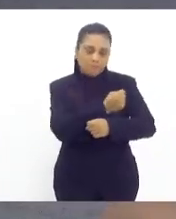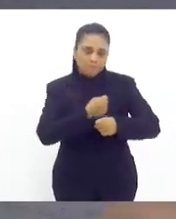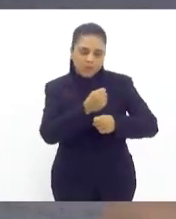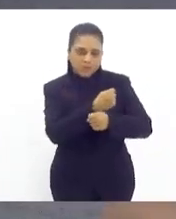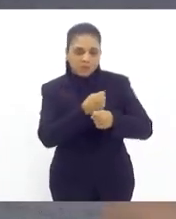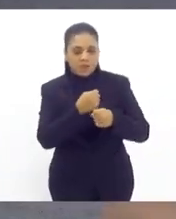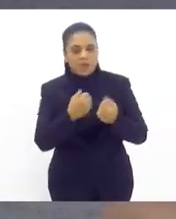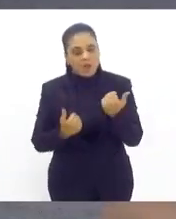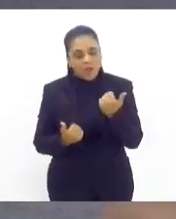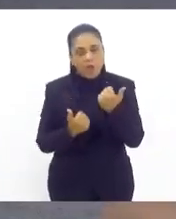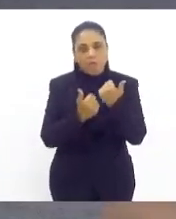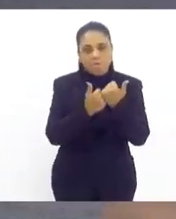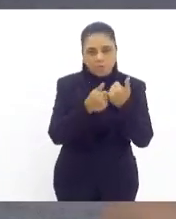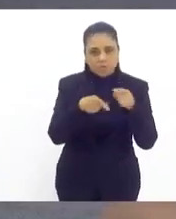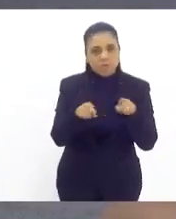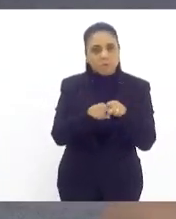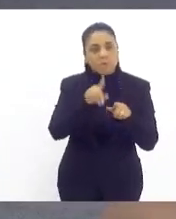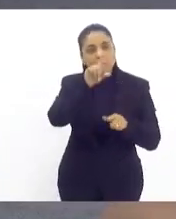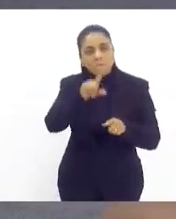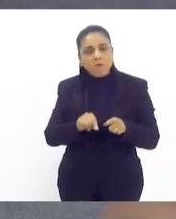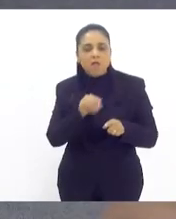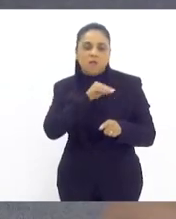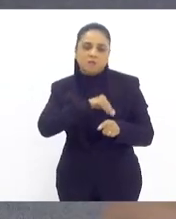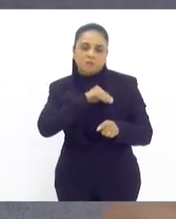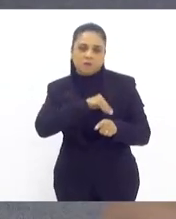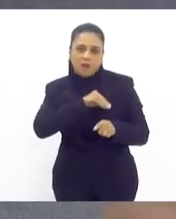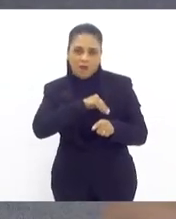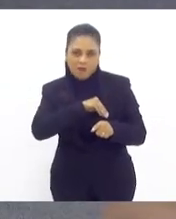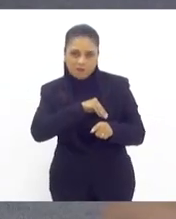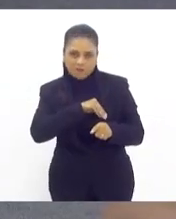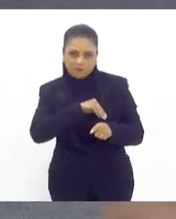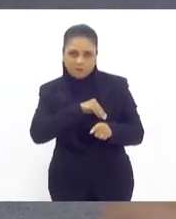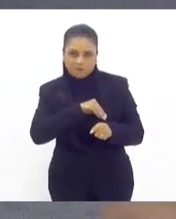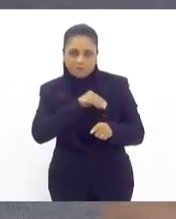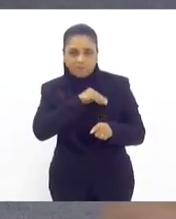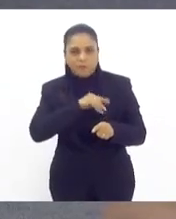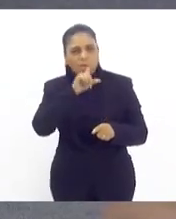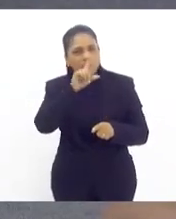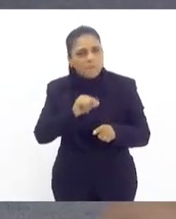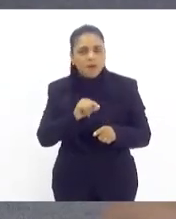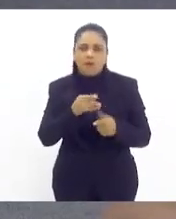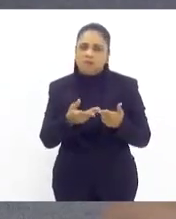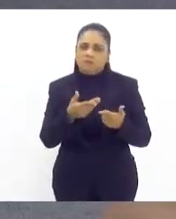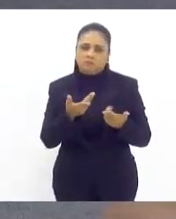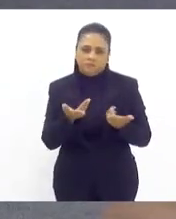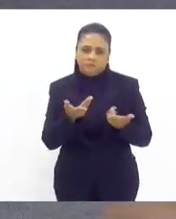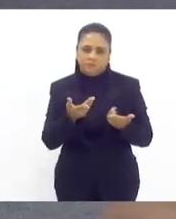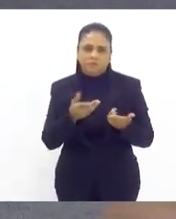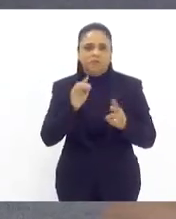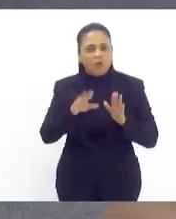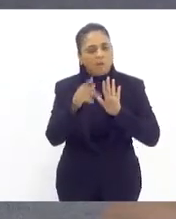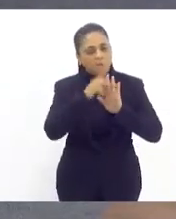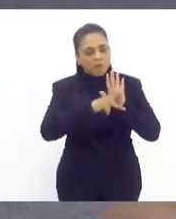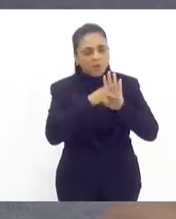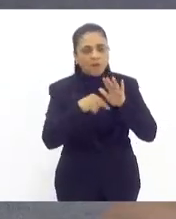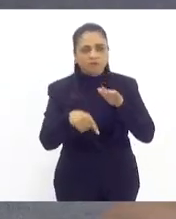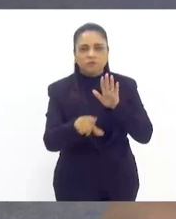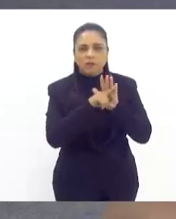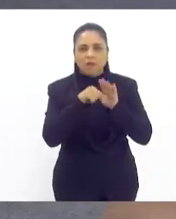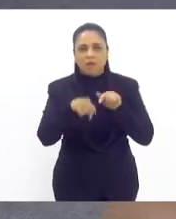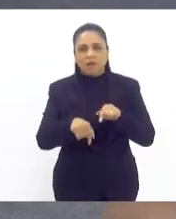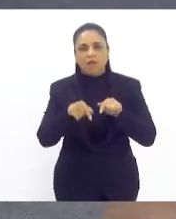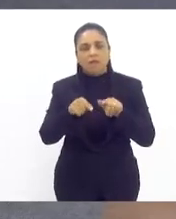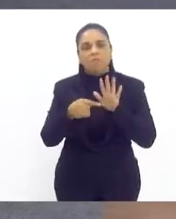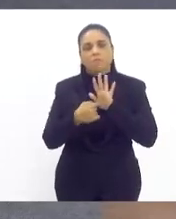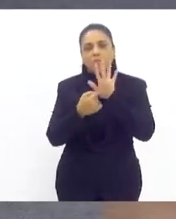São pessoas que recebem menos de um salário mínimo e já projetos de lei apresentado aqui nessa casa justamente no intuito de garantir